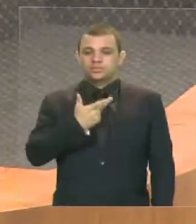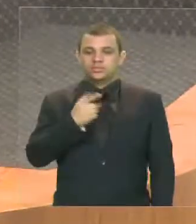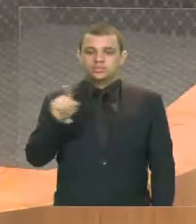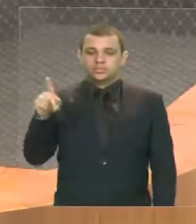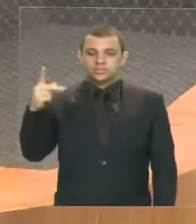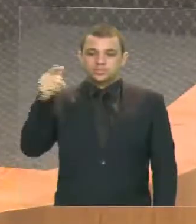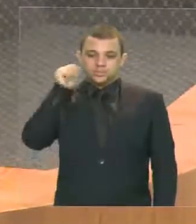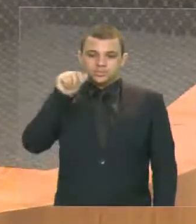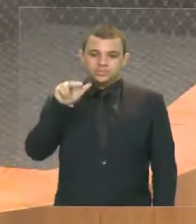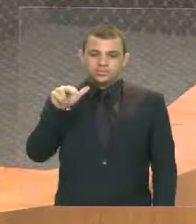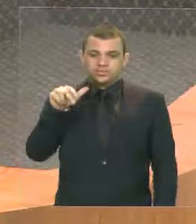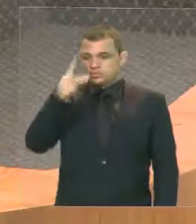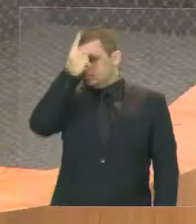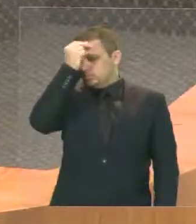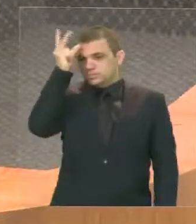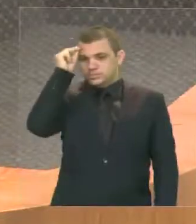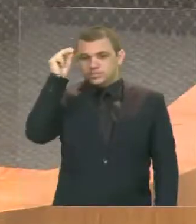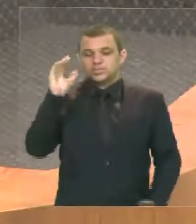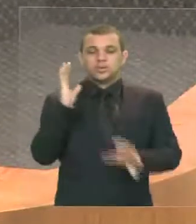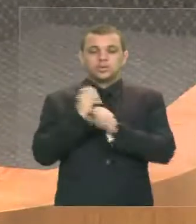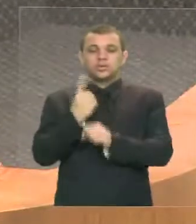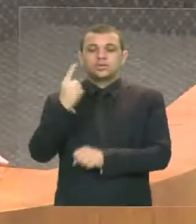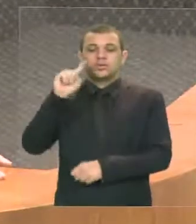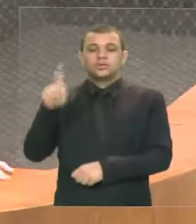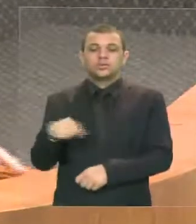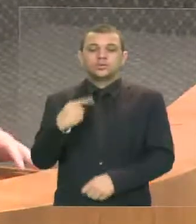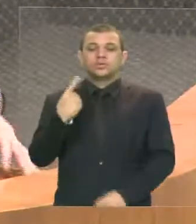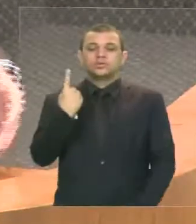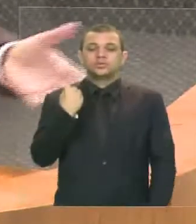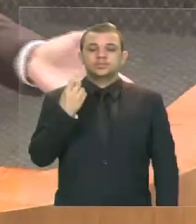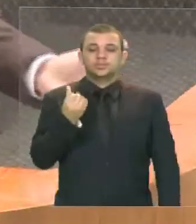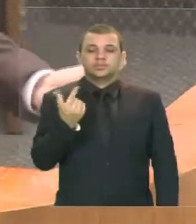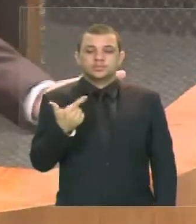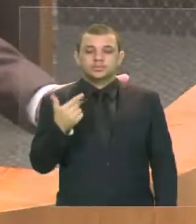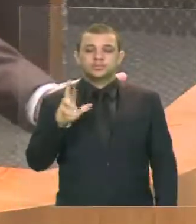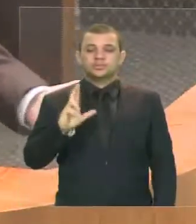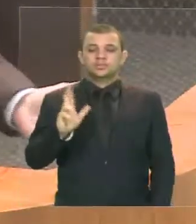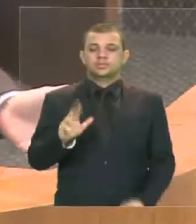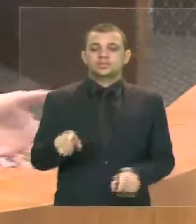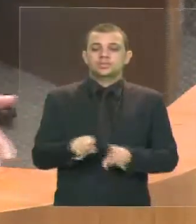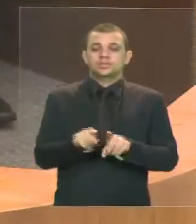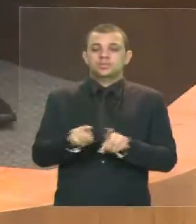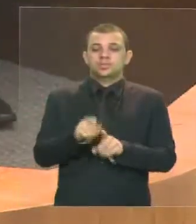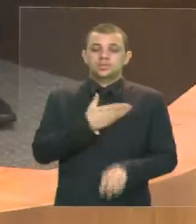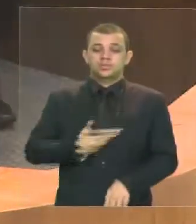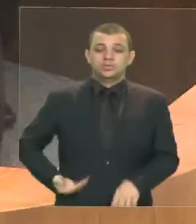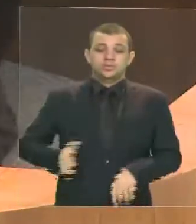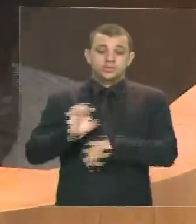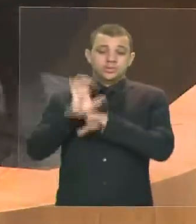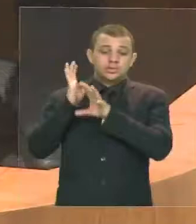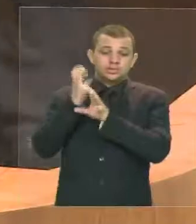prefeita, 1.162.000. E por aí vai. Governo do Estado, 47 milhões.